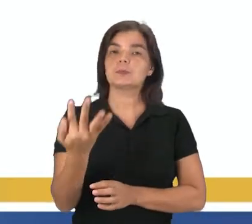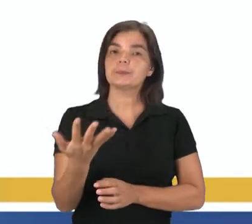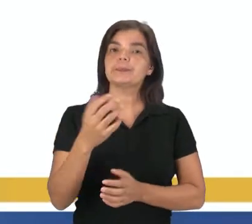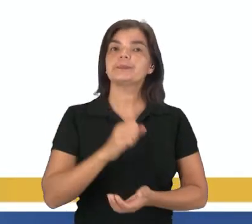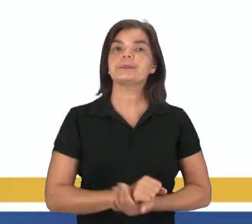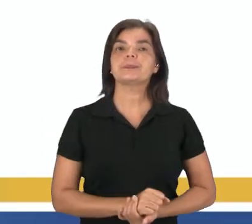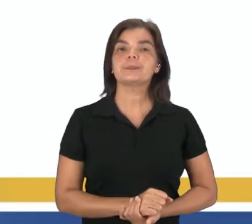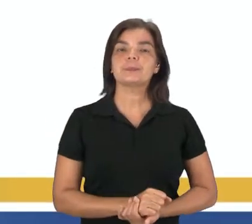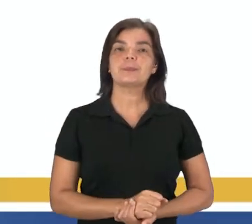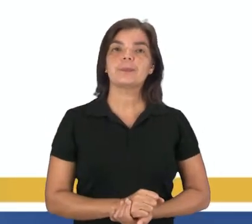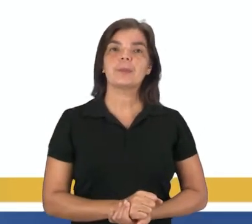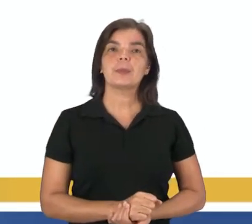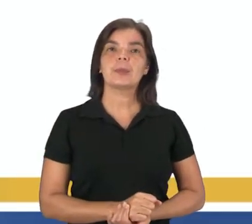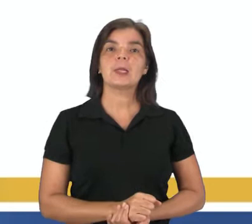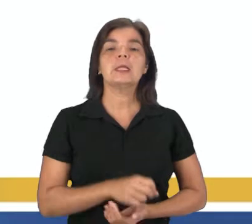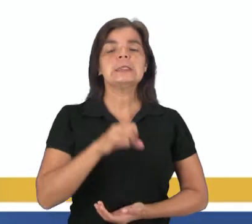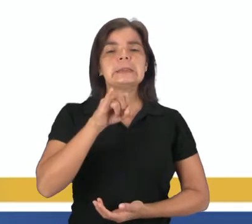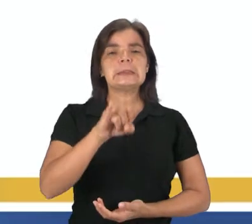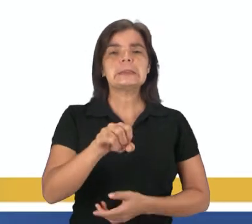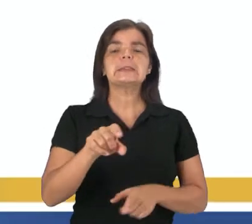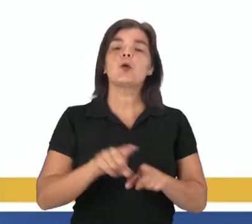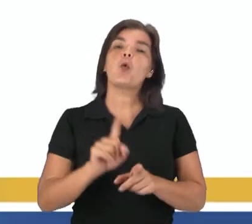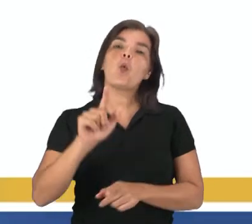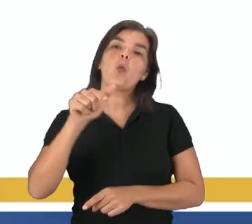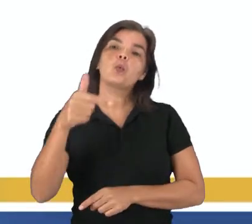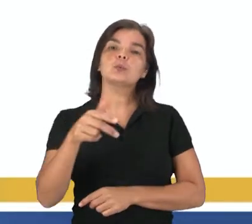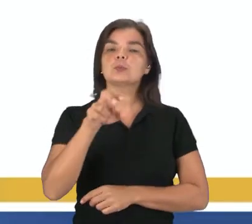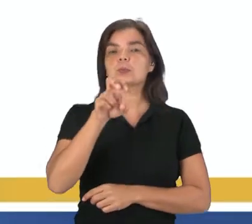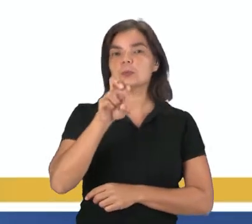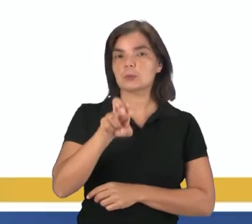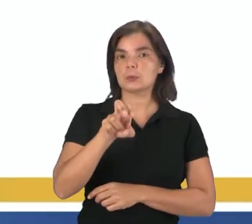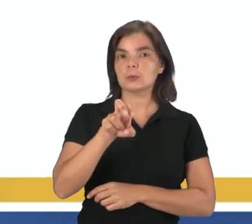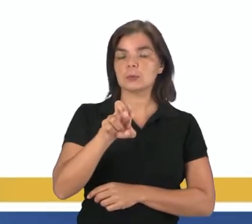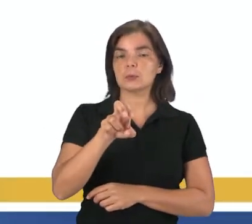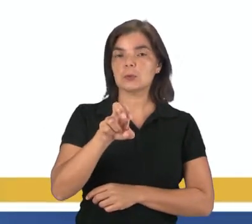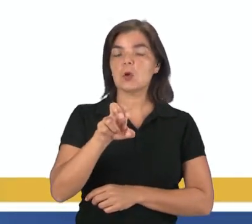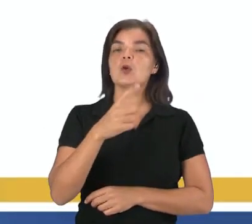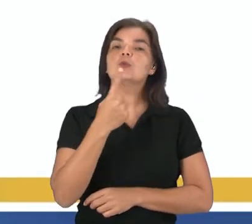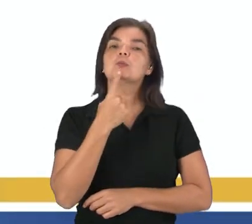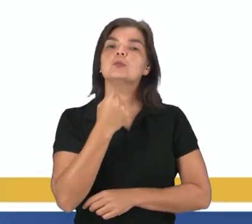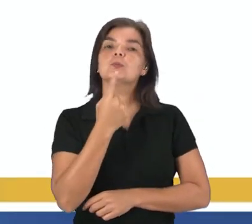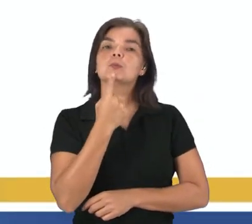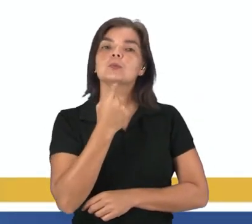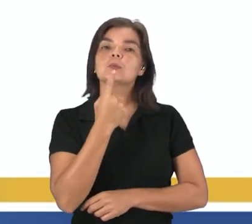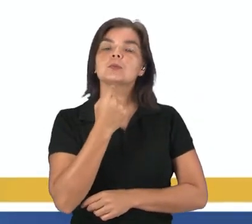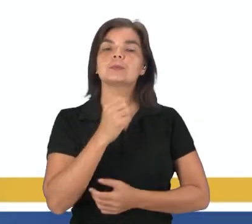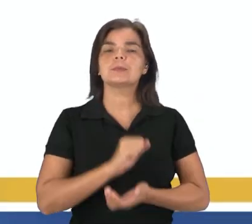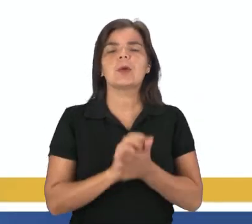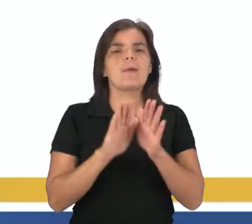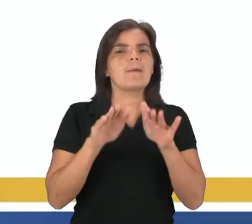unidades, certinho? E se eu colocar um outro 5, esse 5 aí de vermelho,